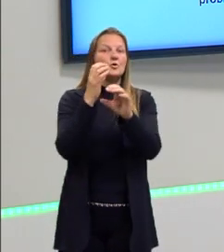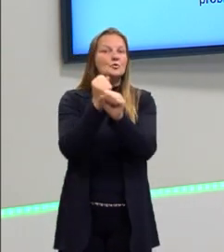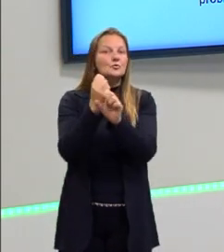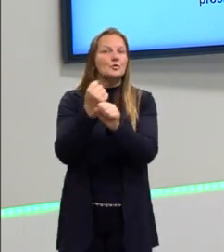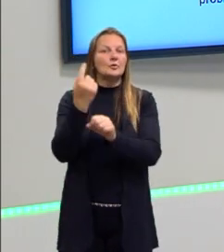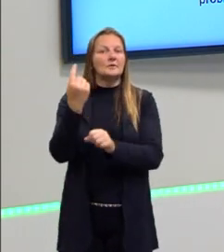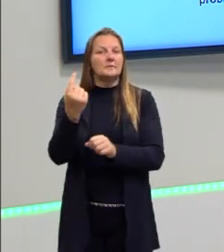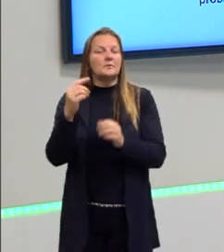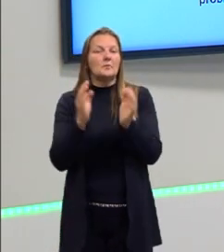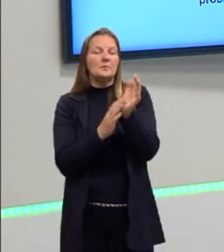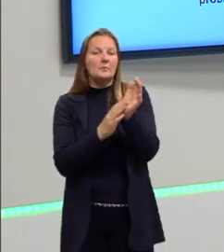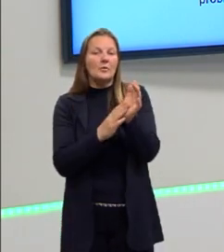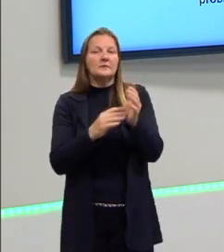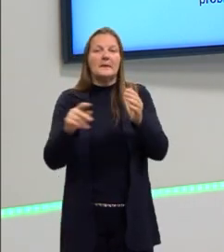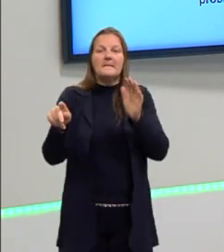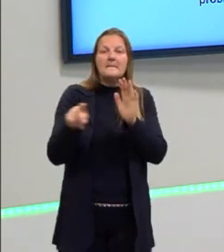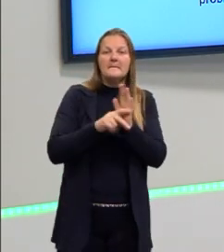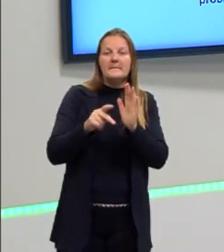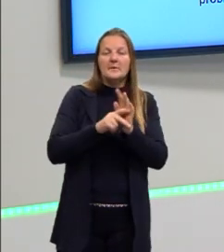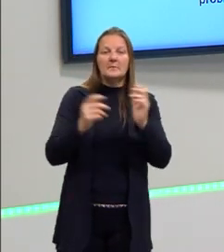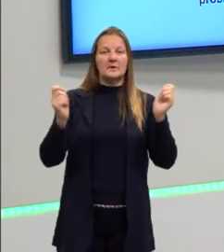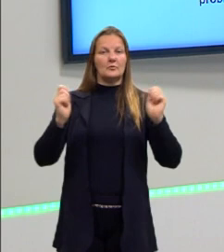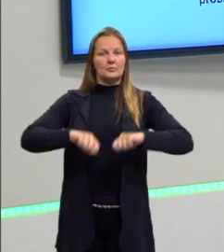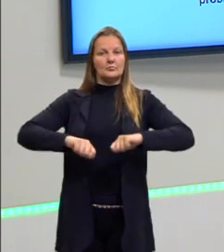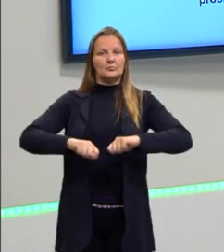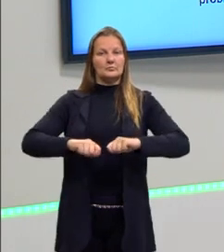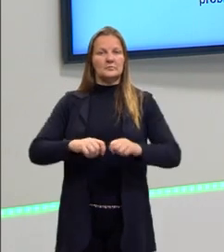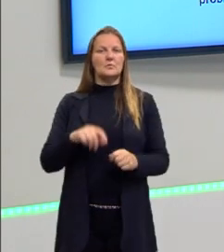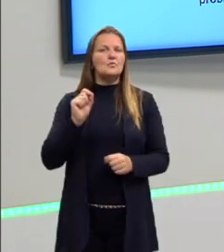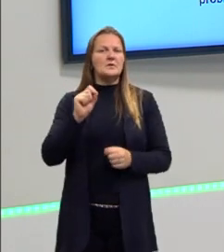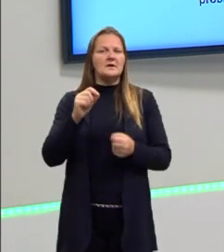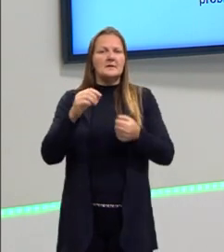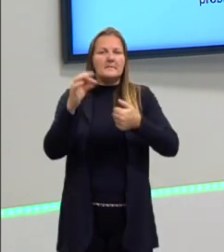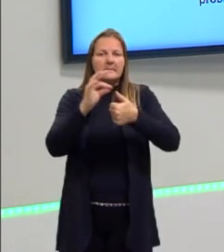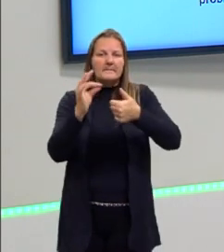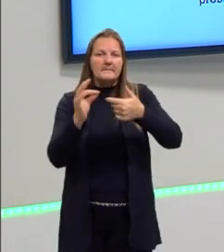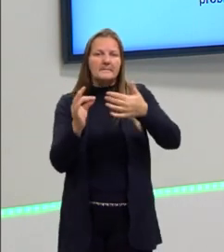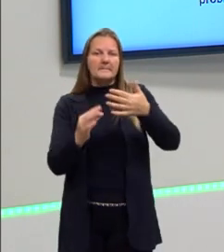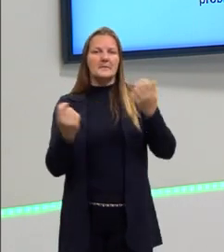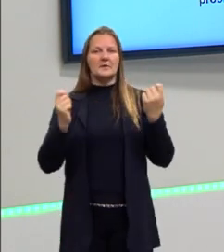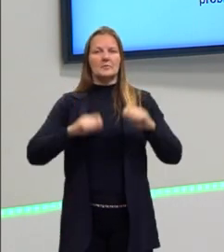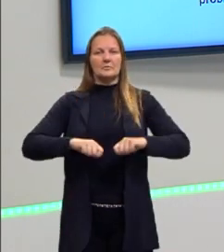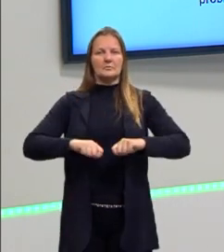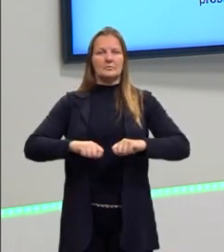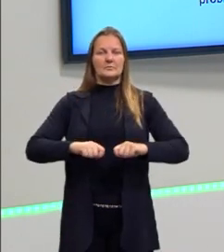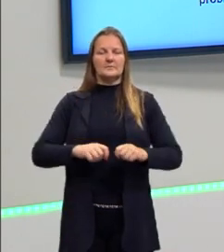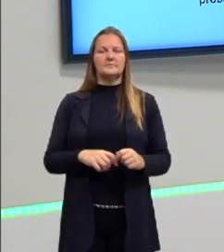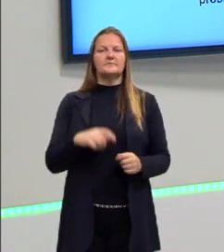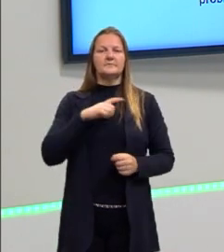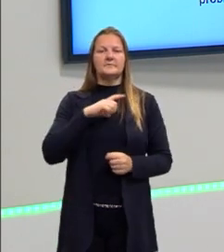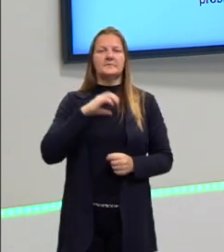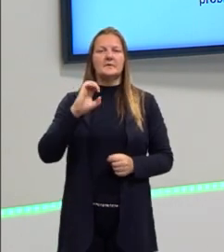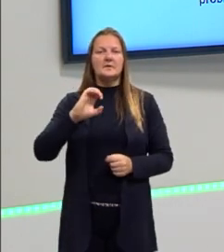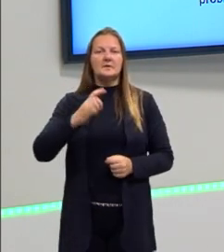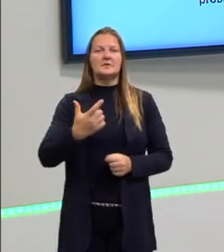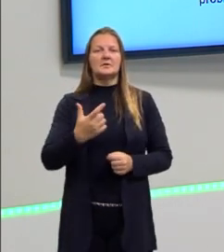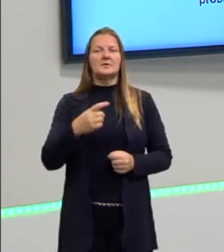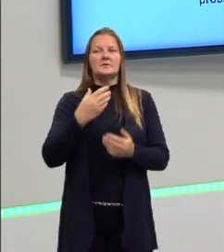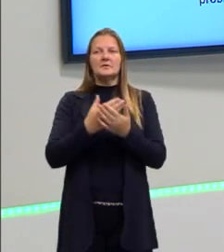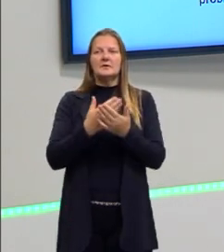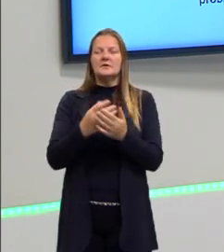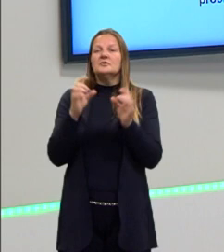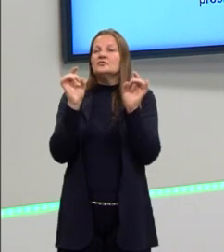dentro das propostas lá das competências né O que que é cobrado nas competências nós temos é claro as aulas